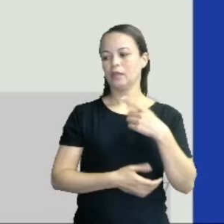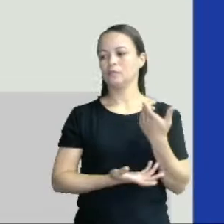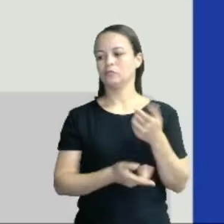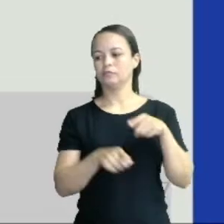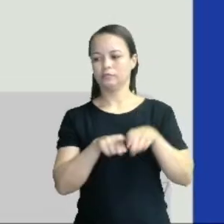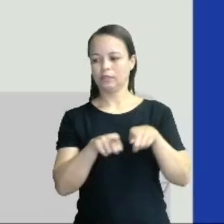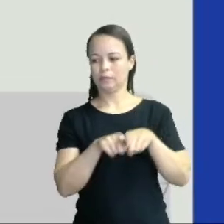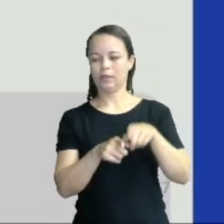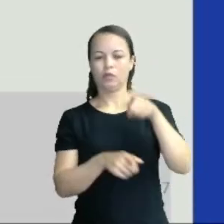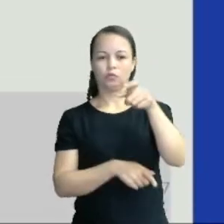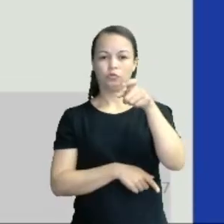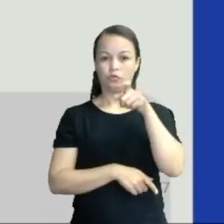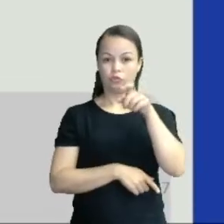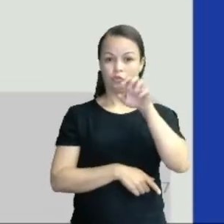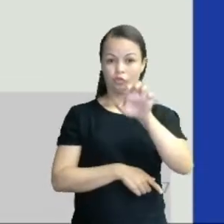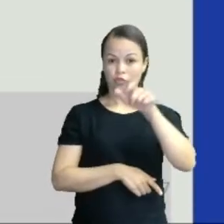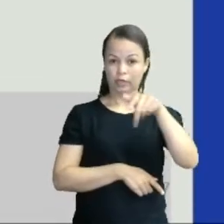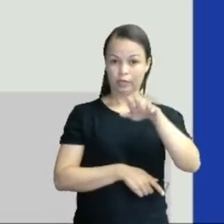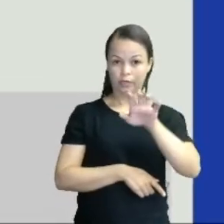né? Chefe